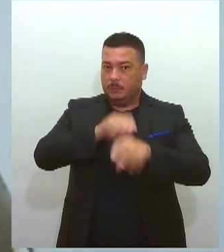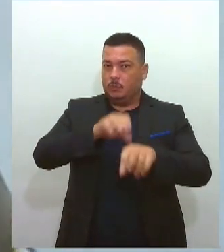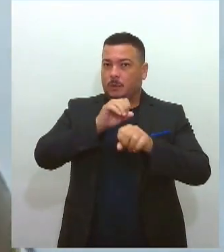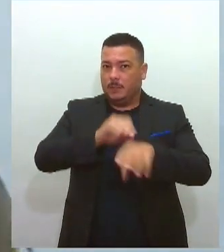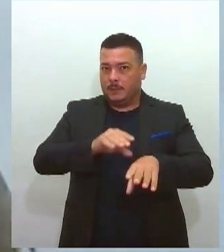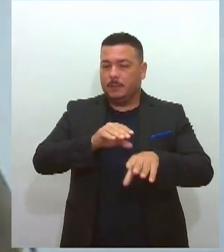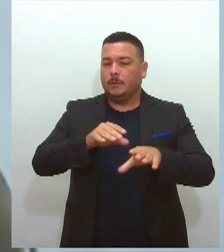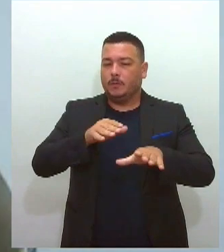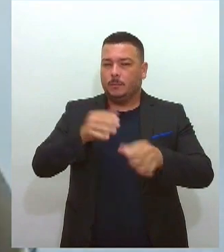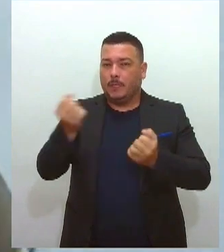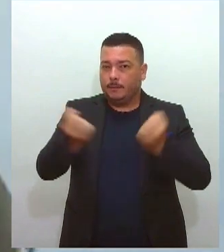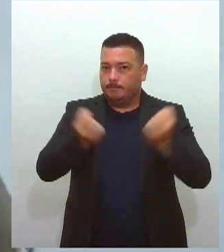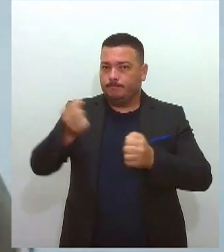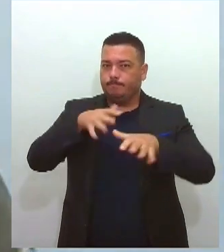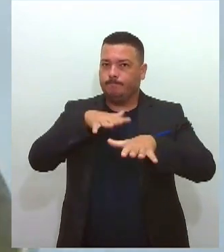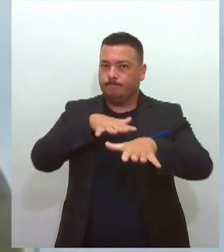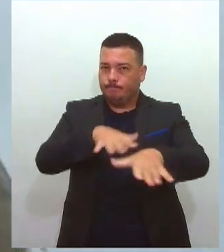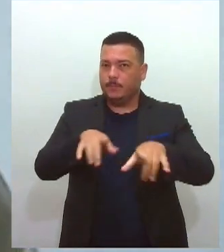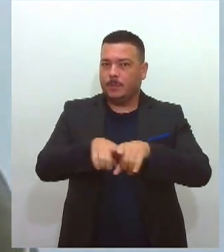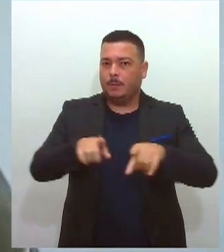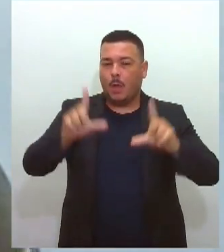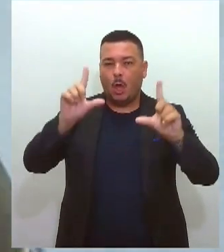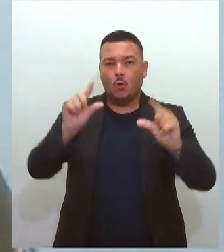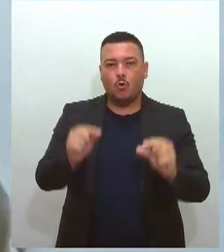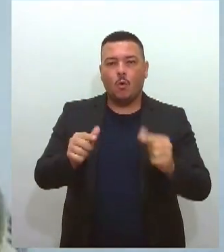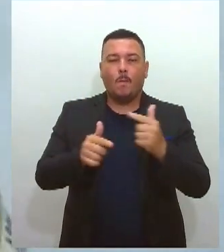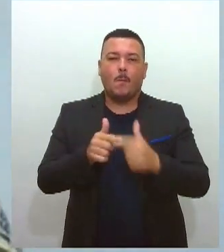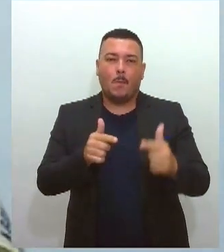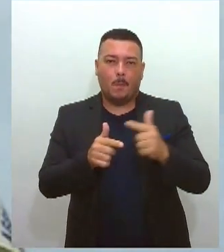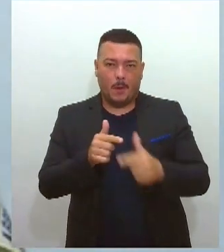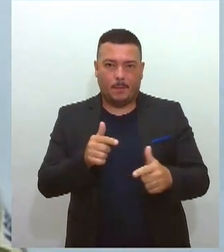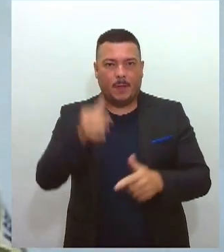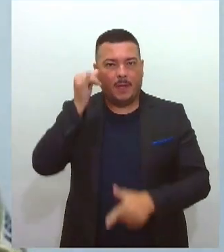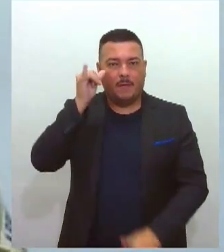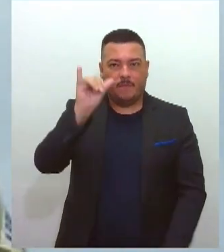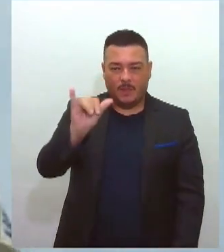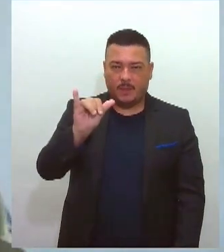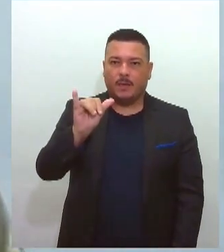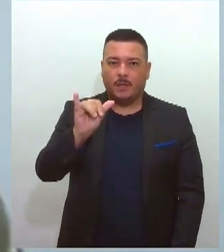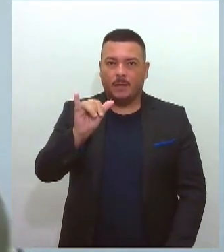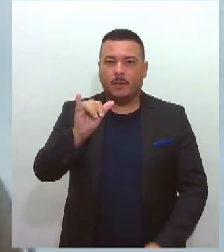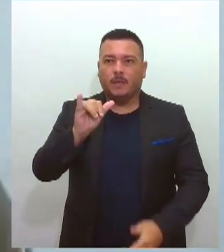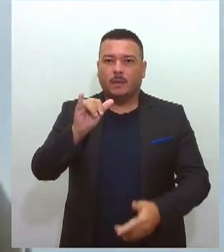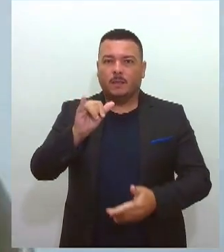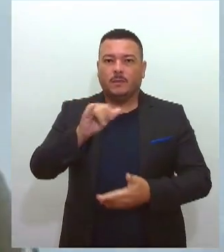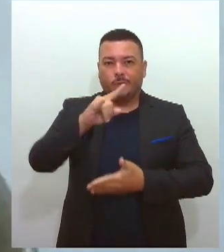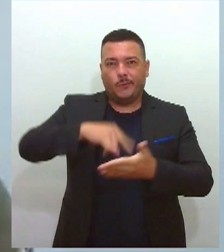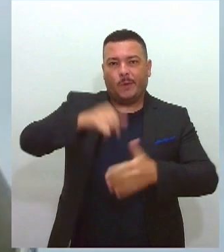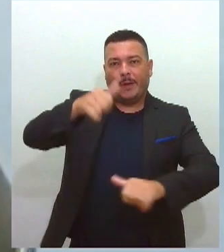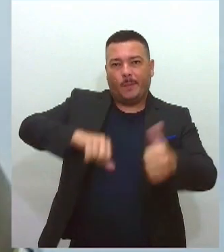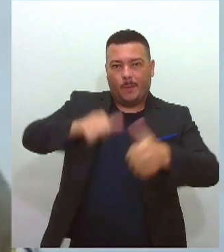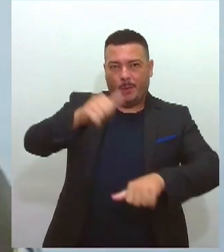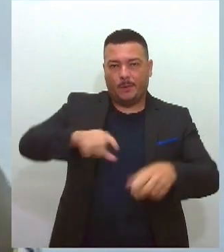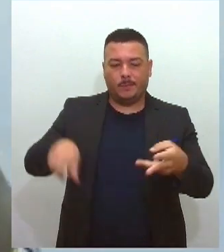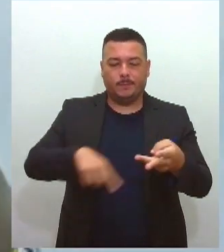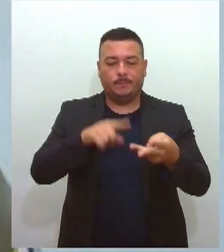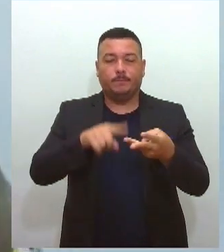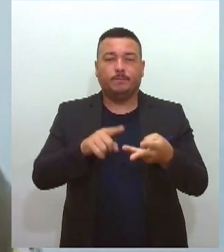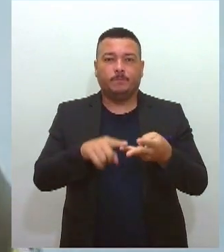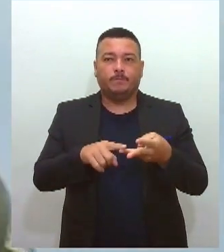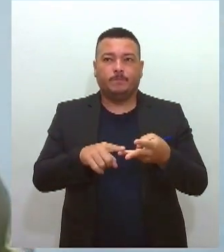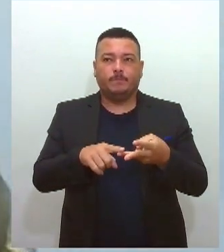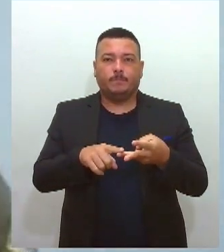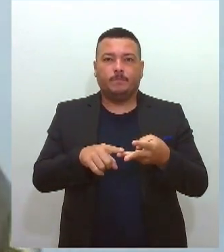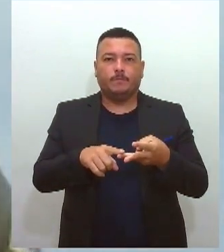forma de mitigar os problemas sem que haja uma necessidade de fiscalização. e a parte final, que é a